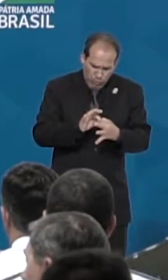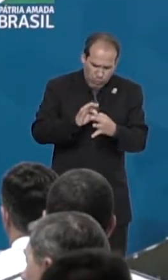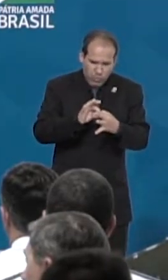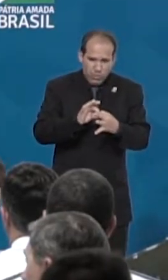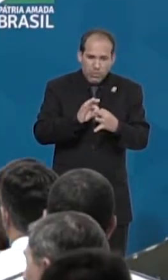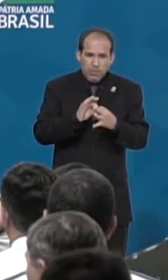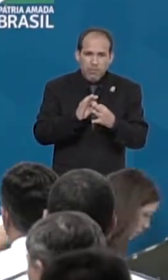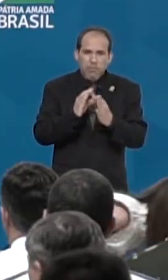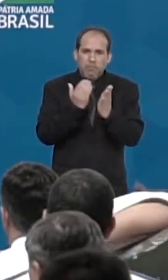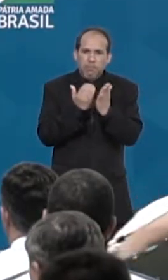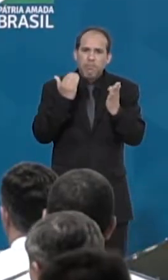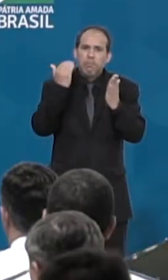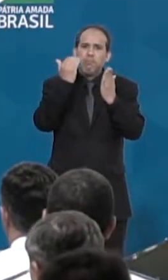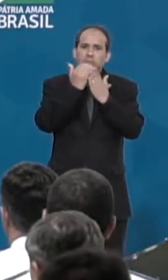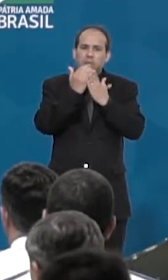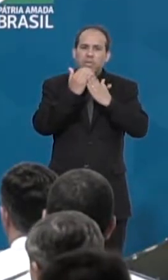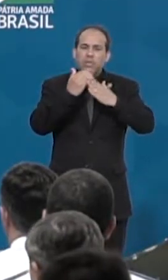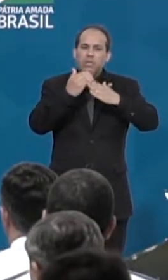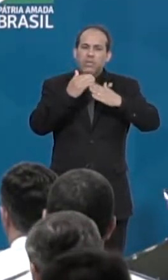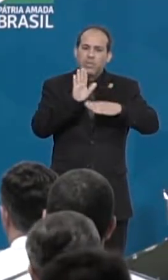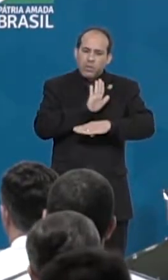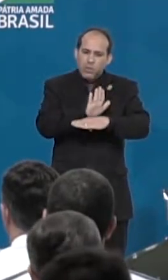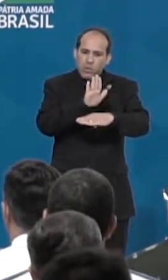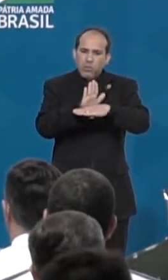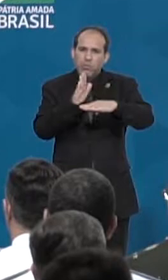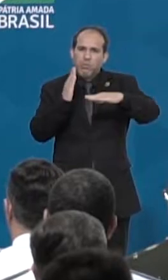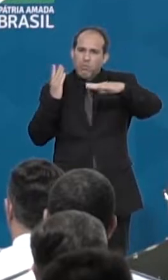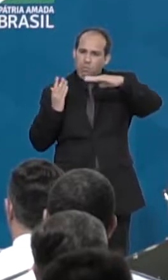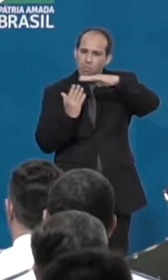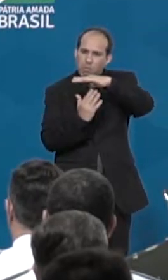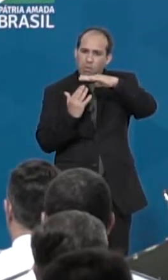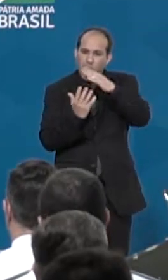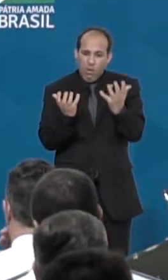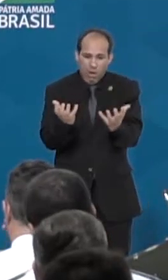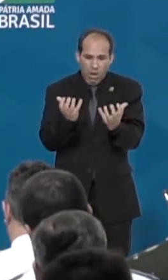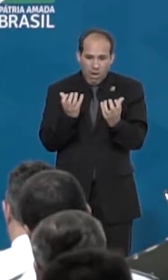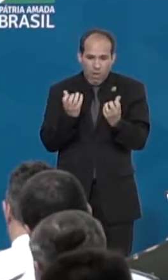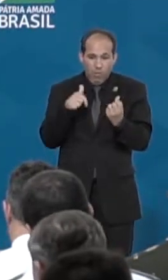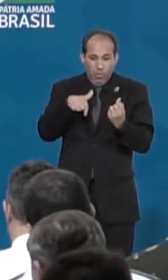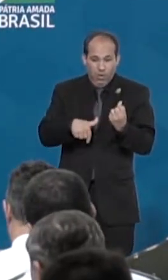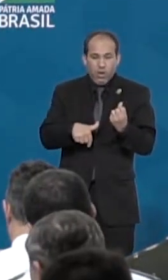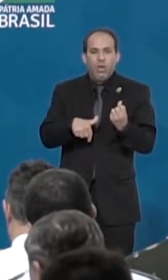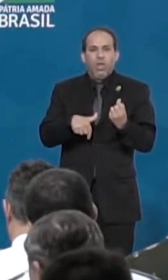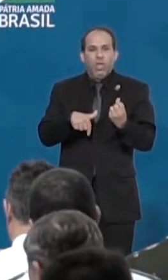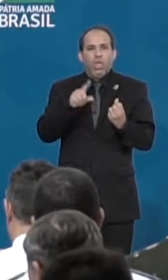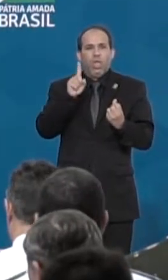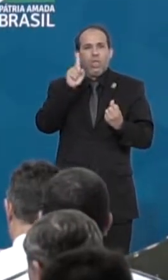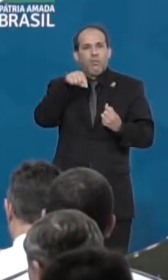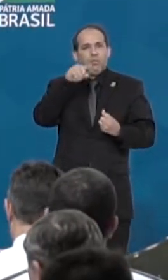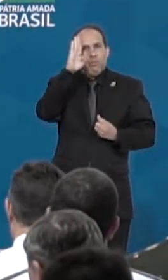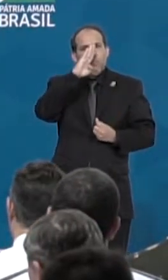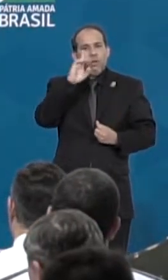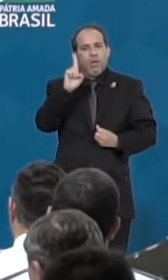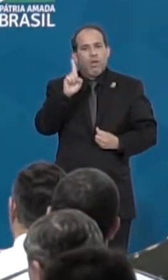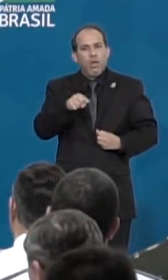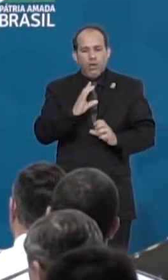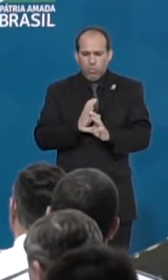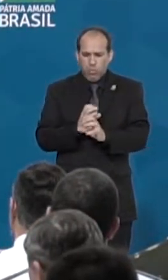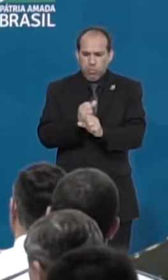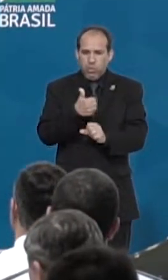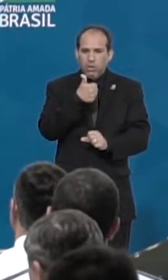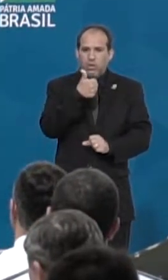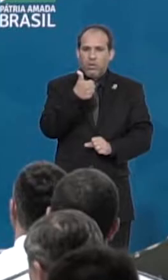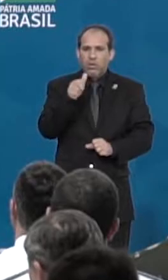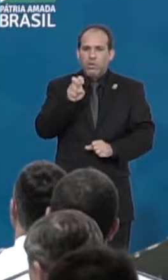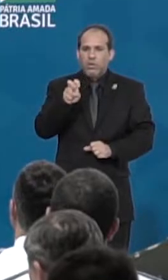vazão a esse processo de interiorização. O Brasil soma hoje 115